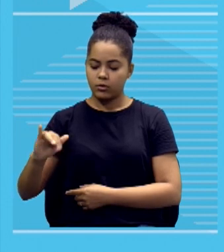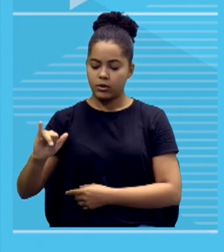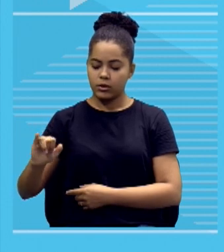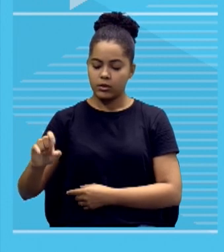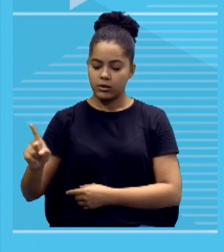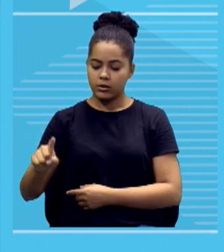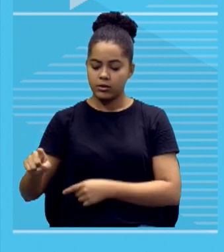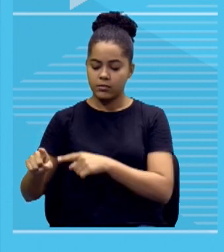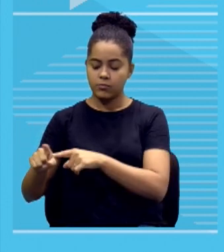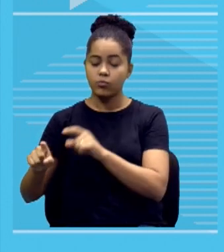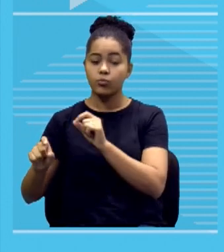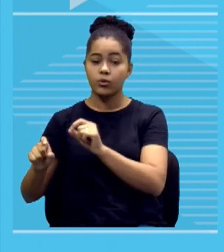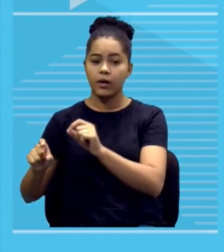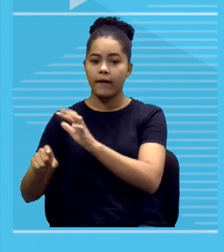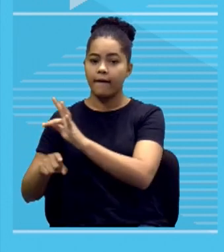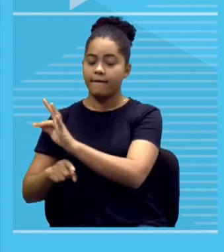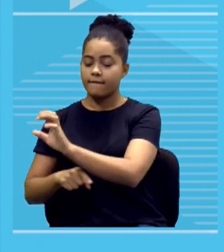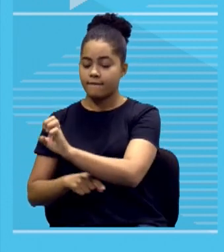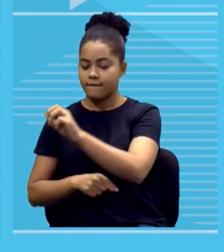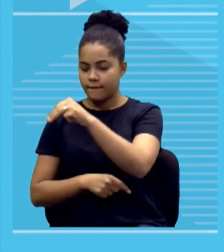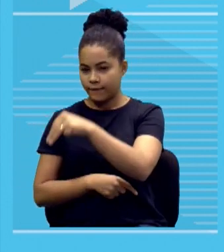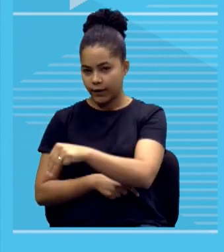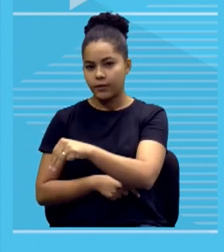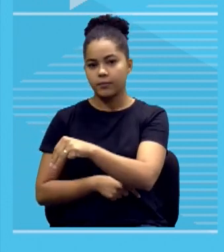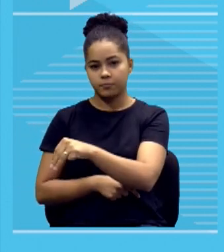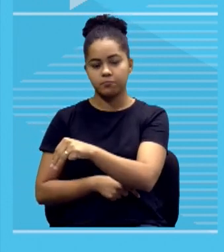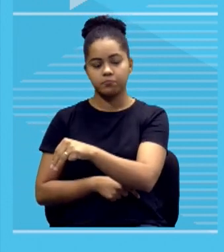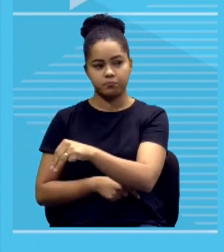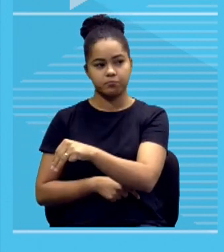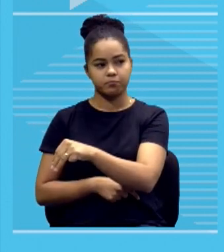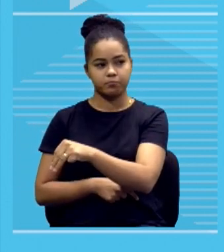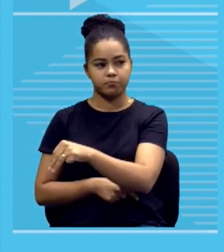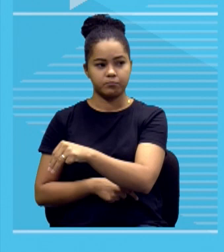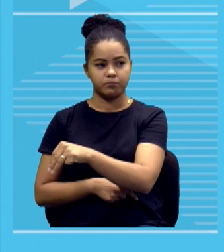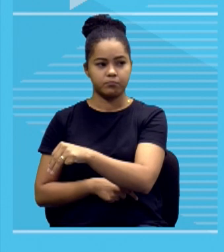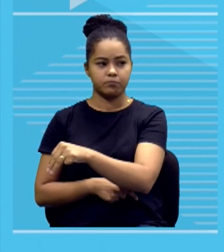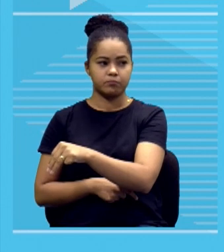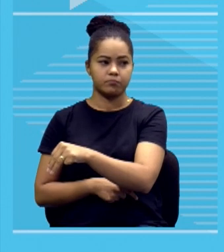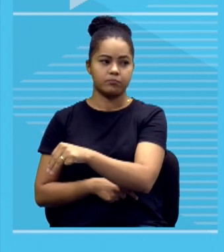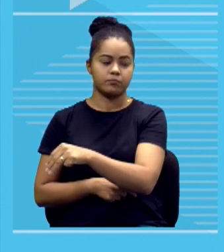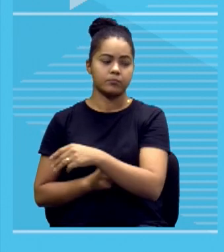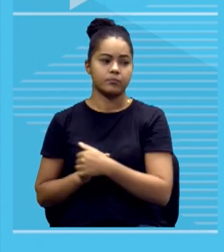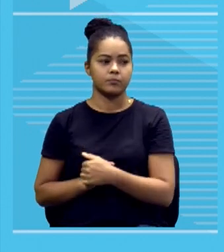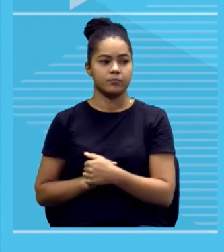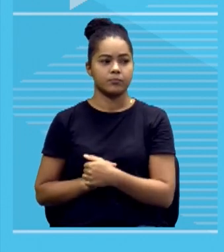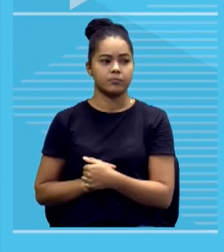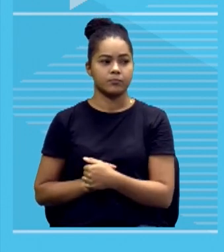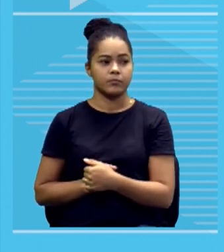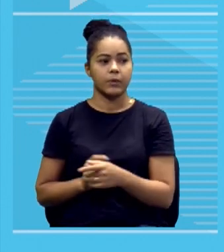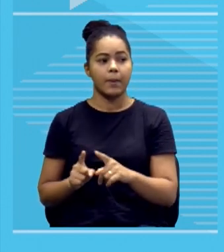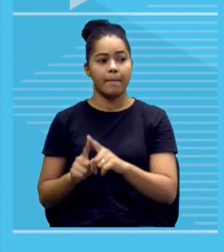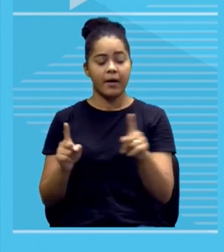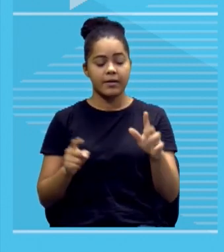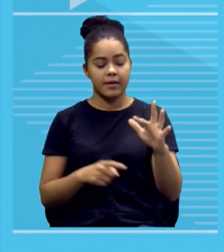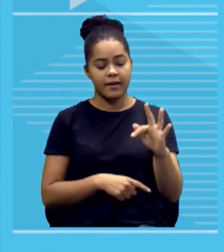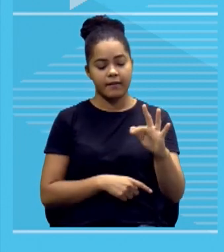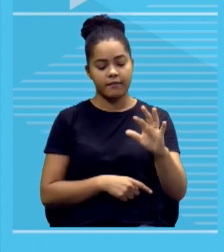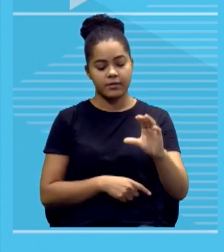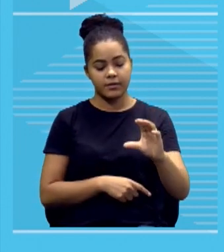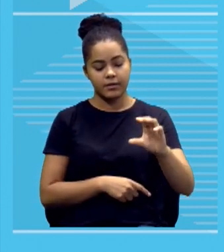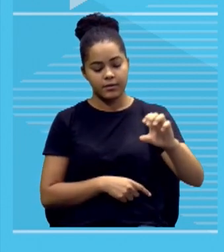ela é a FEM, força eletromotriz. A